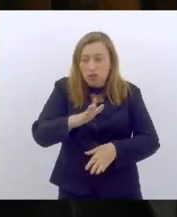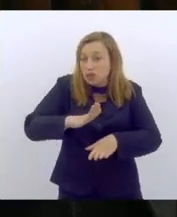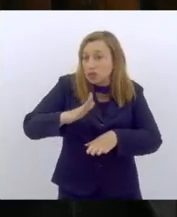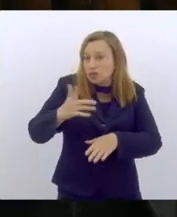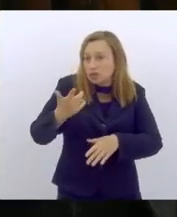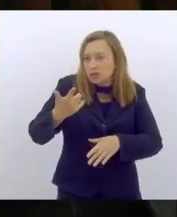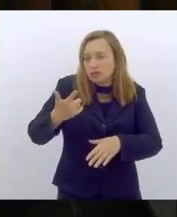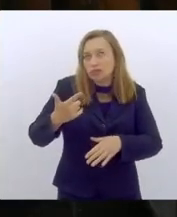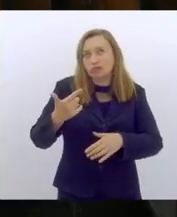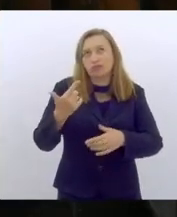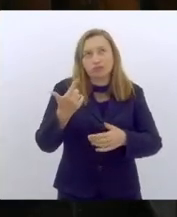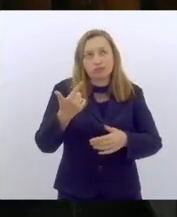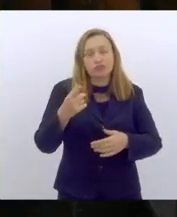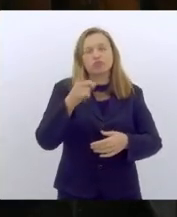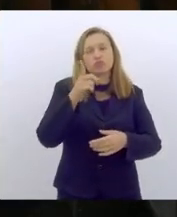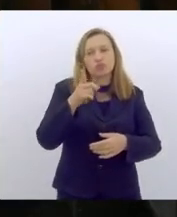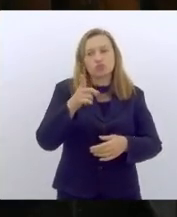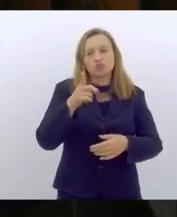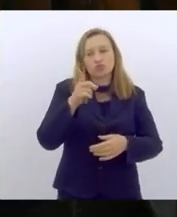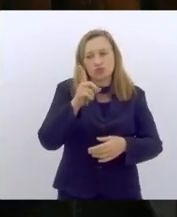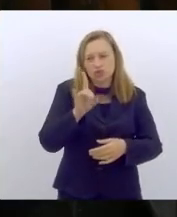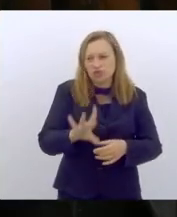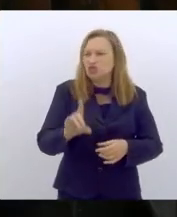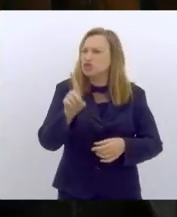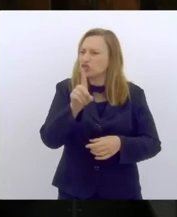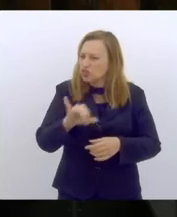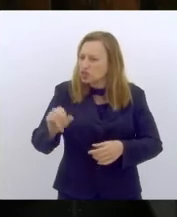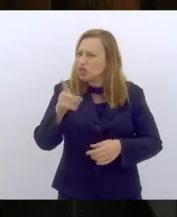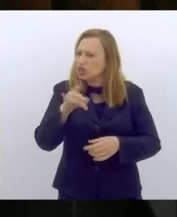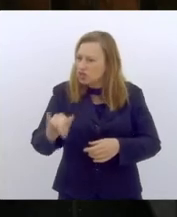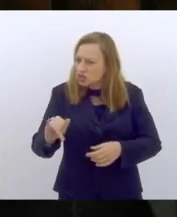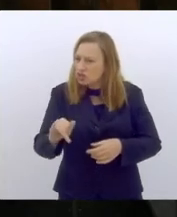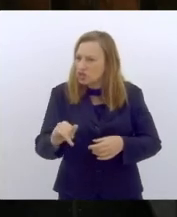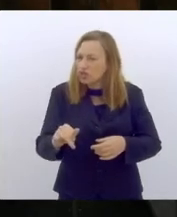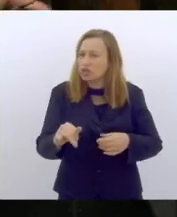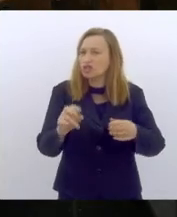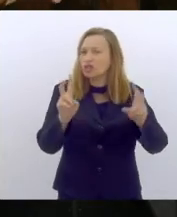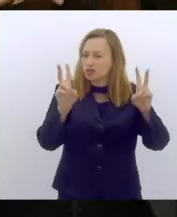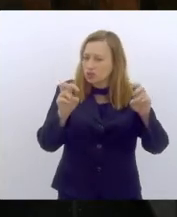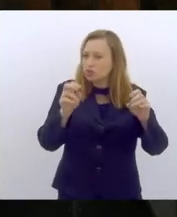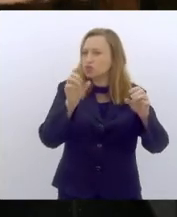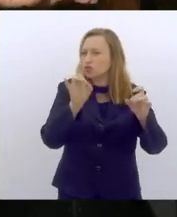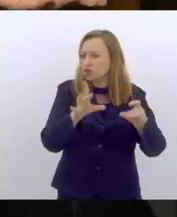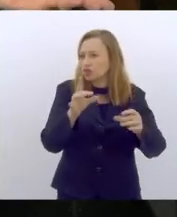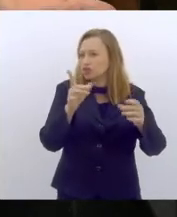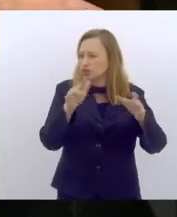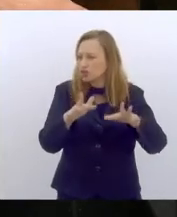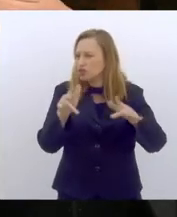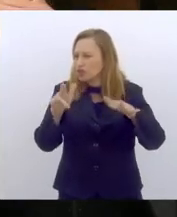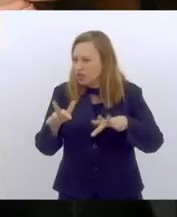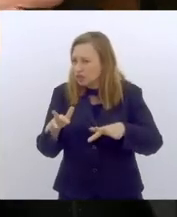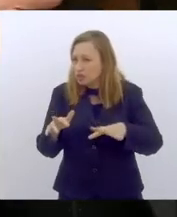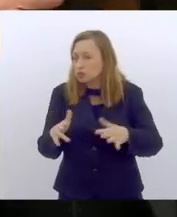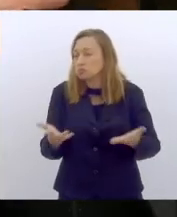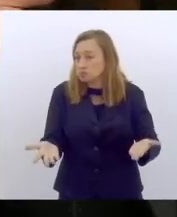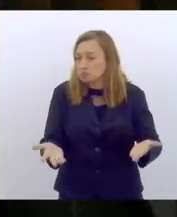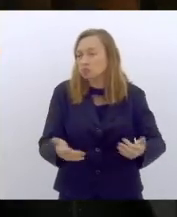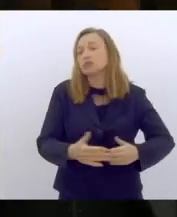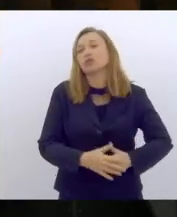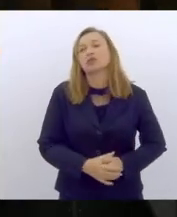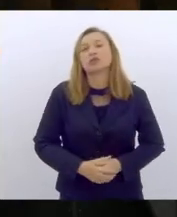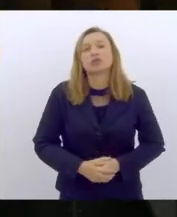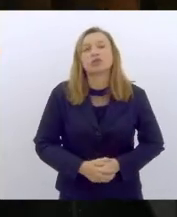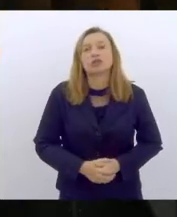tem uma página diferente vai se desdobrando e muitas páginas nem podia ser diferente